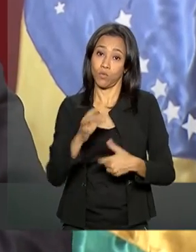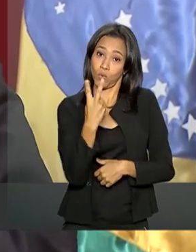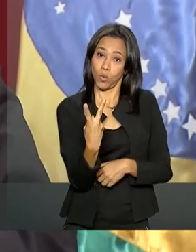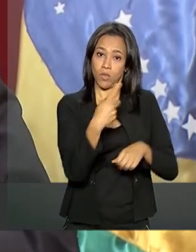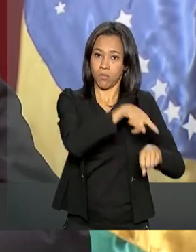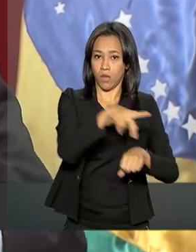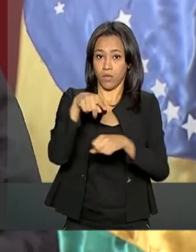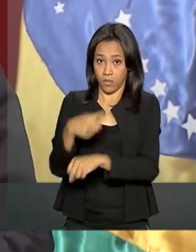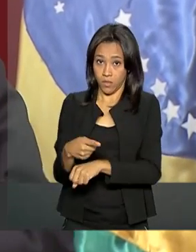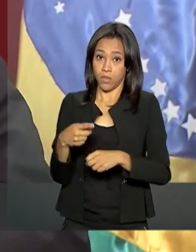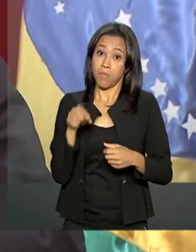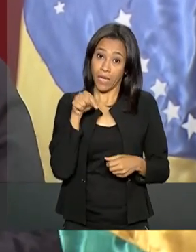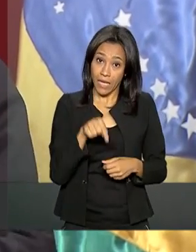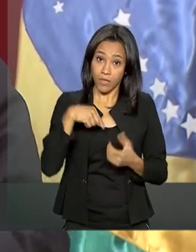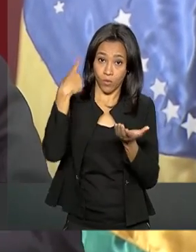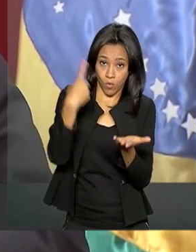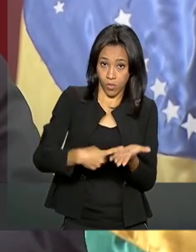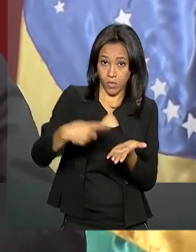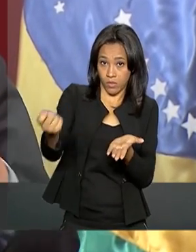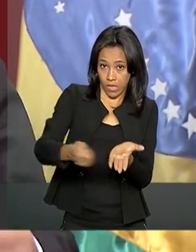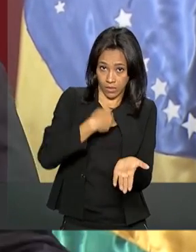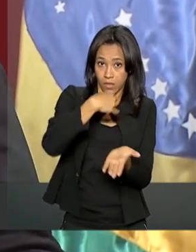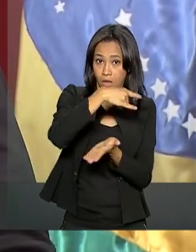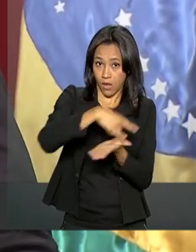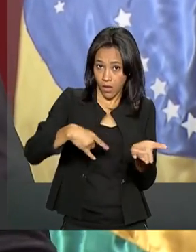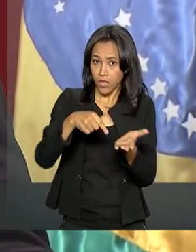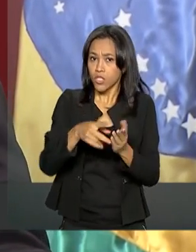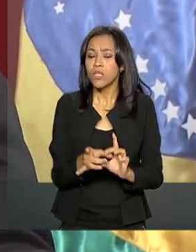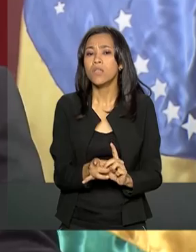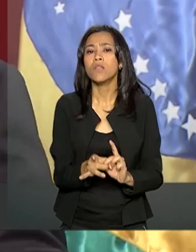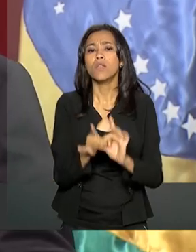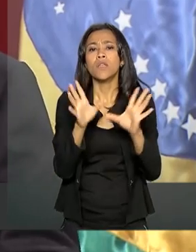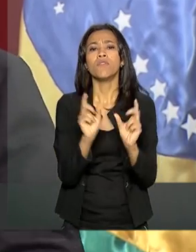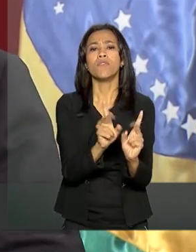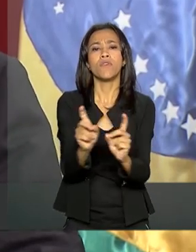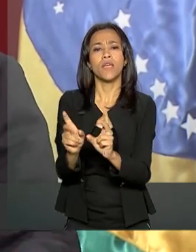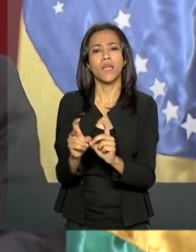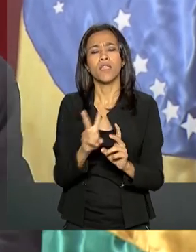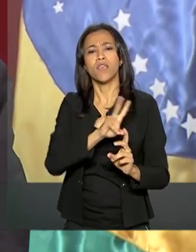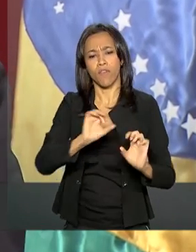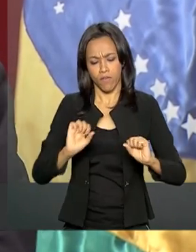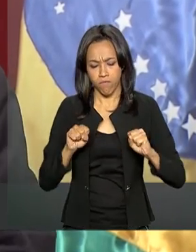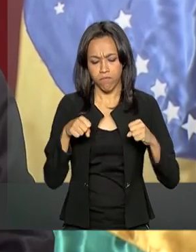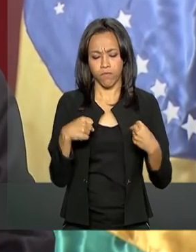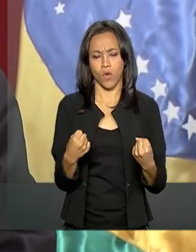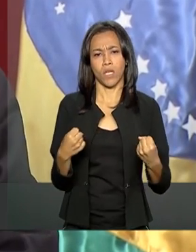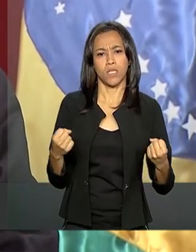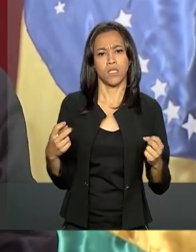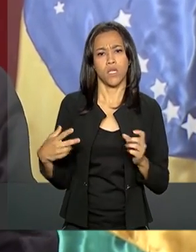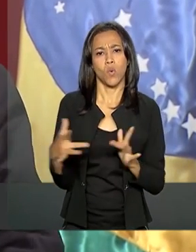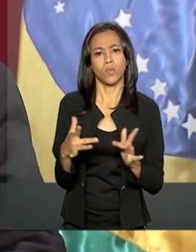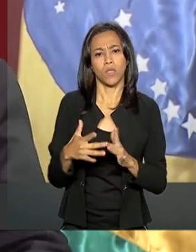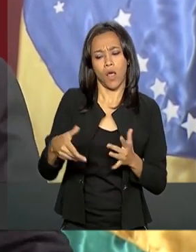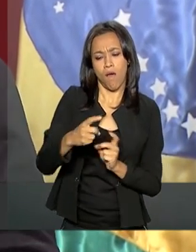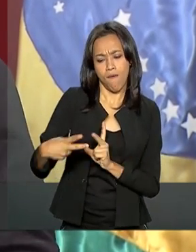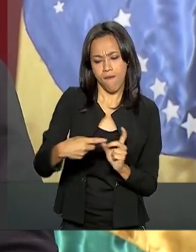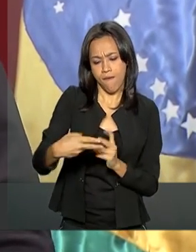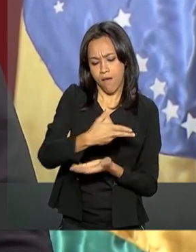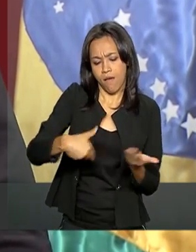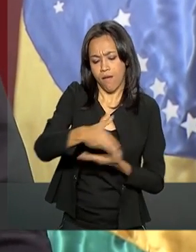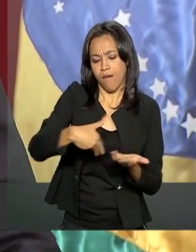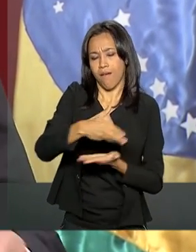acordo de livre comércio, que vai fortalecer as relações entre o Chile e o Brasil, possa então ver